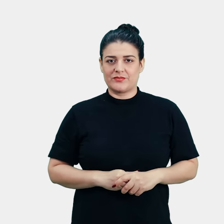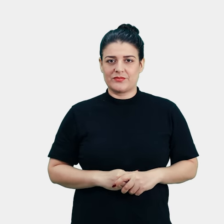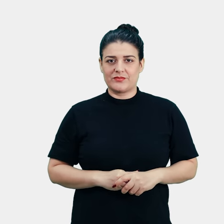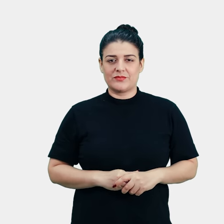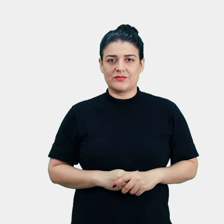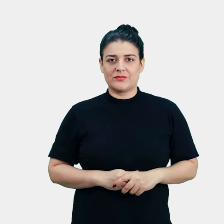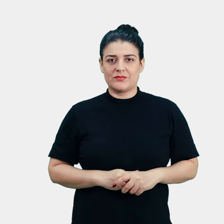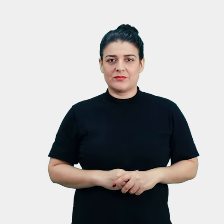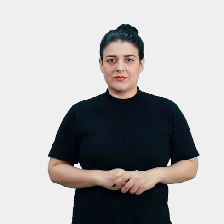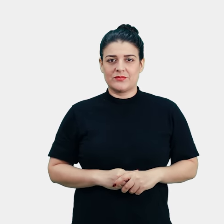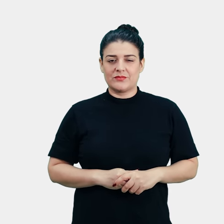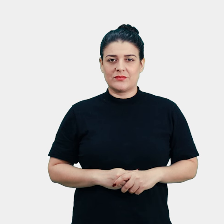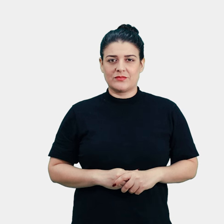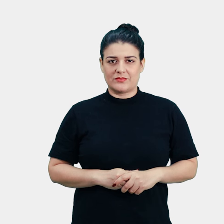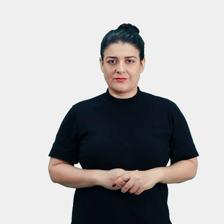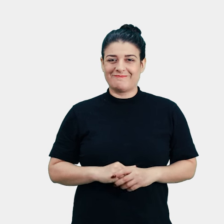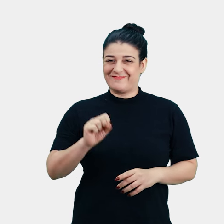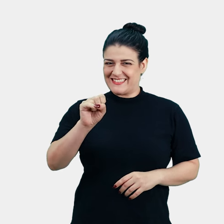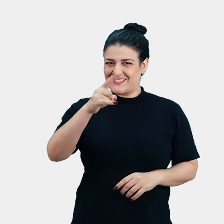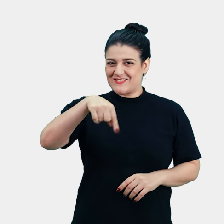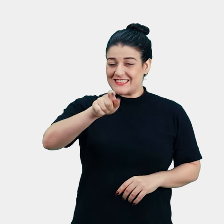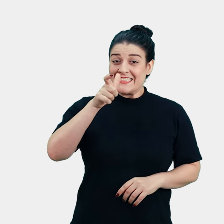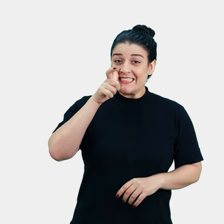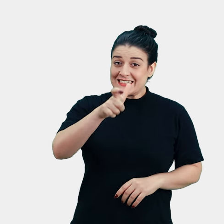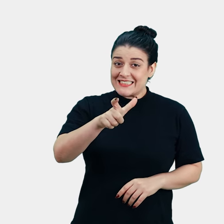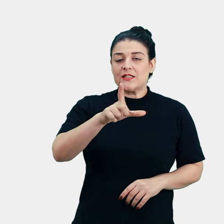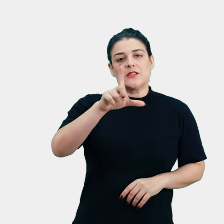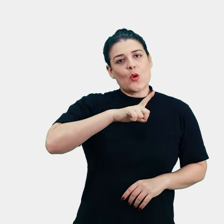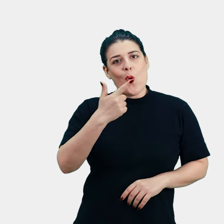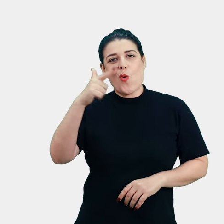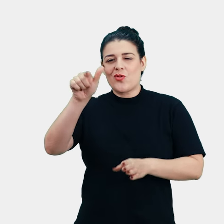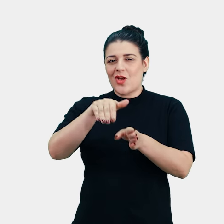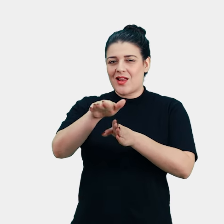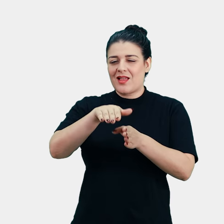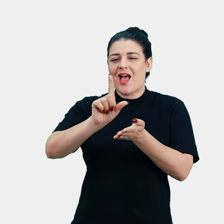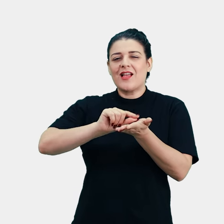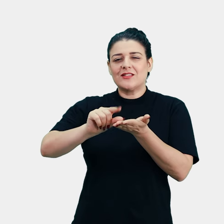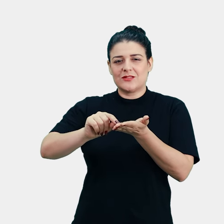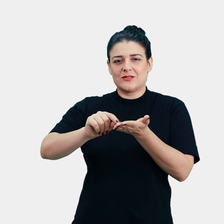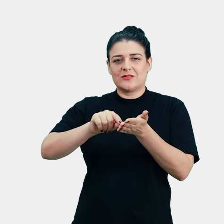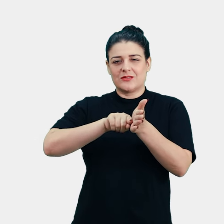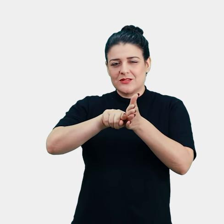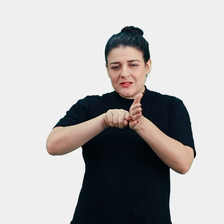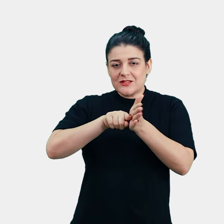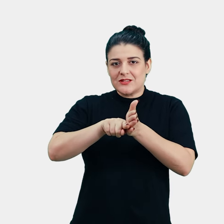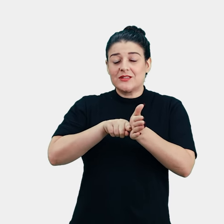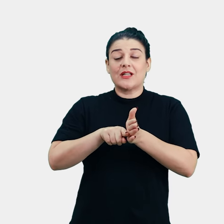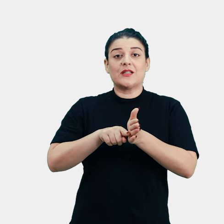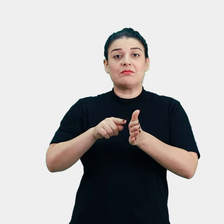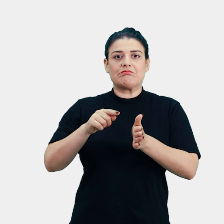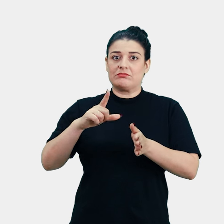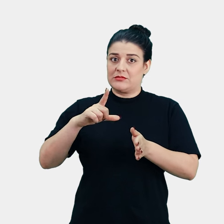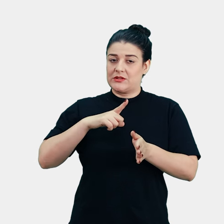E aqui, para quem tem interesse, eu deixo outra recomendação de artigo científico. É um artigo